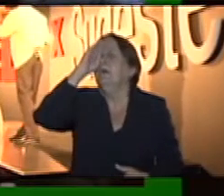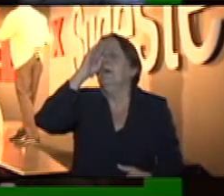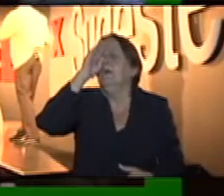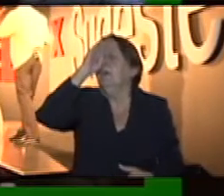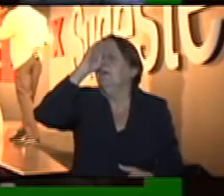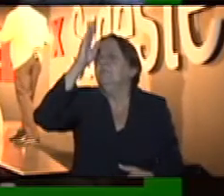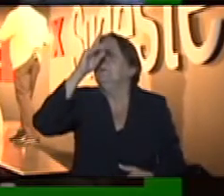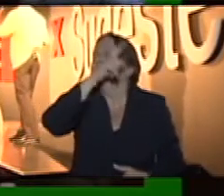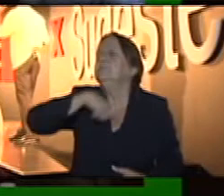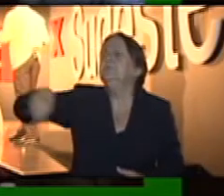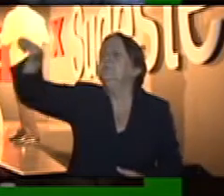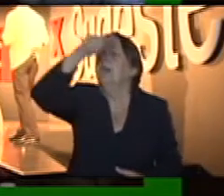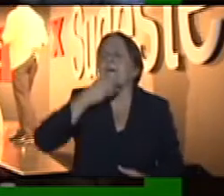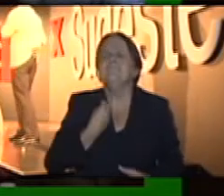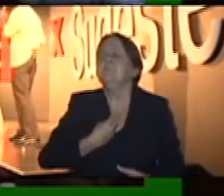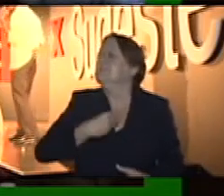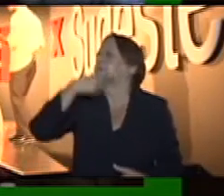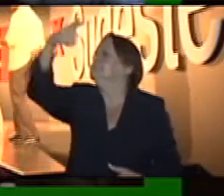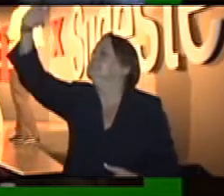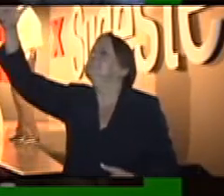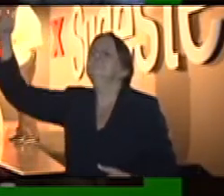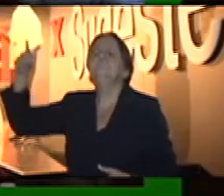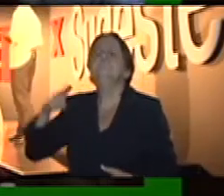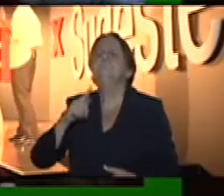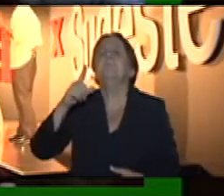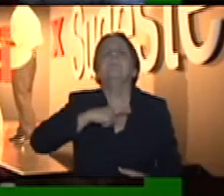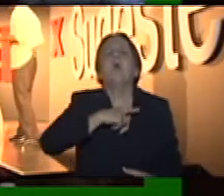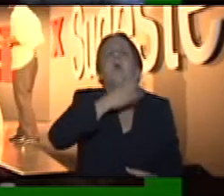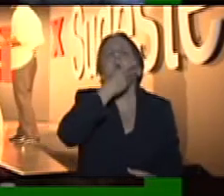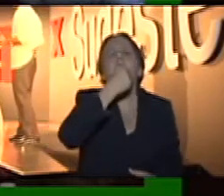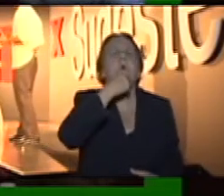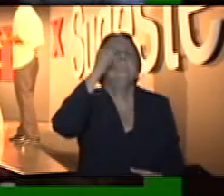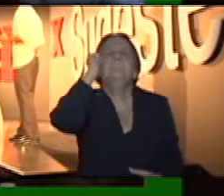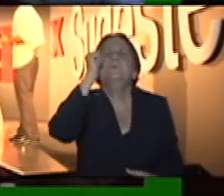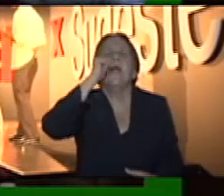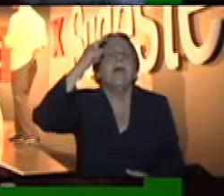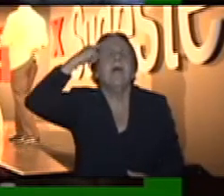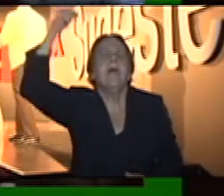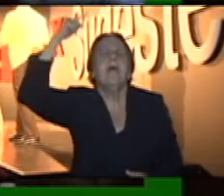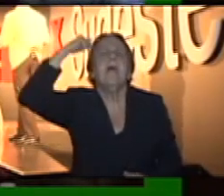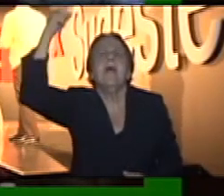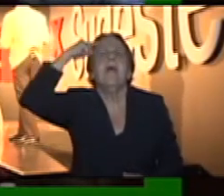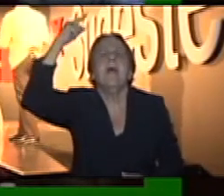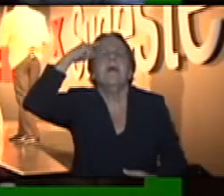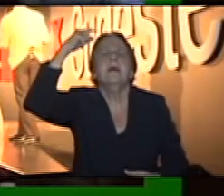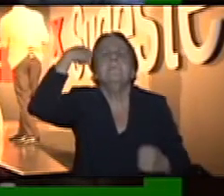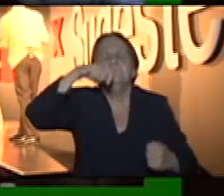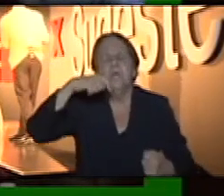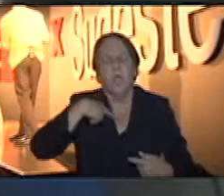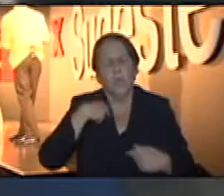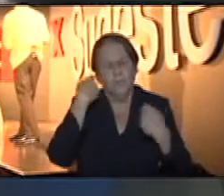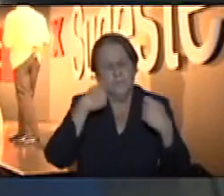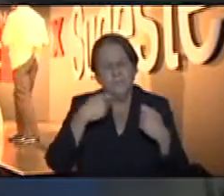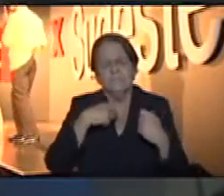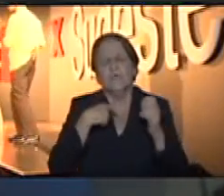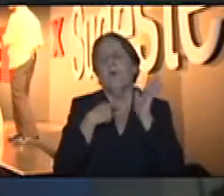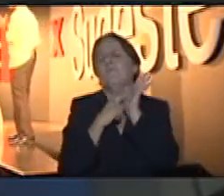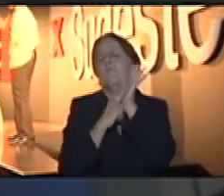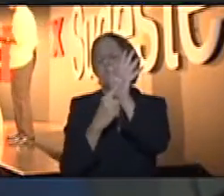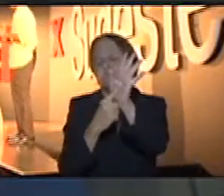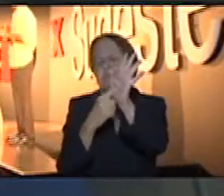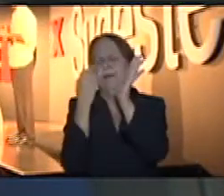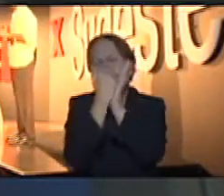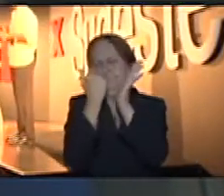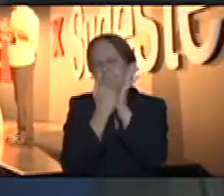centenas de outros homens e mulheres que têm tido a oportunidade de sonhar eu tenho que citá-los eu tenho que apresentá-lo porque